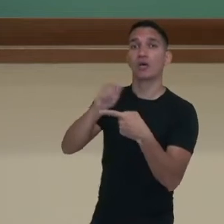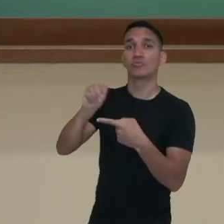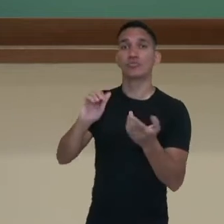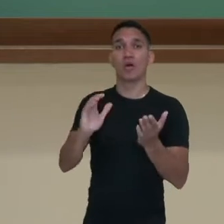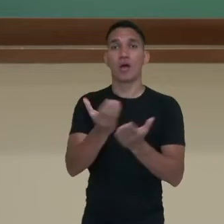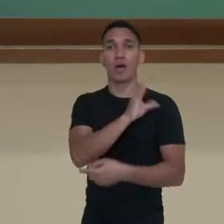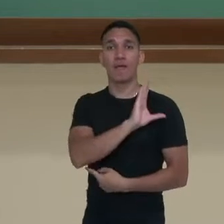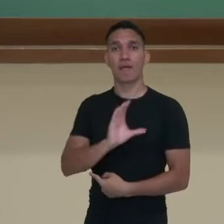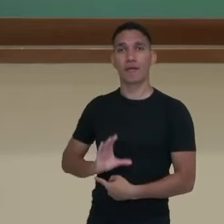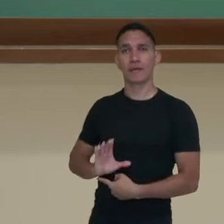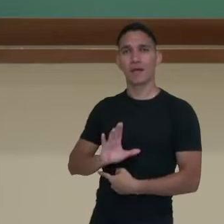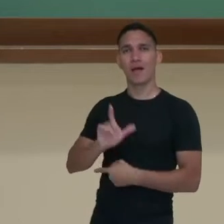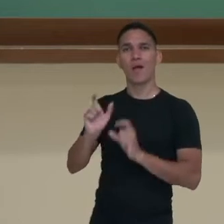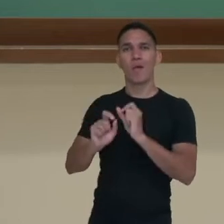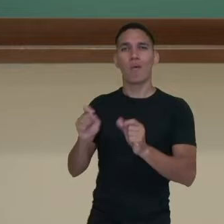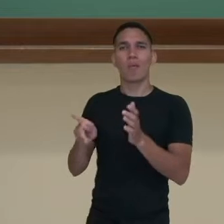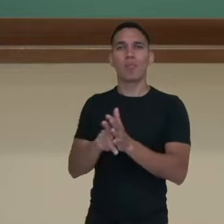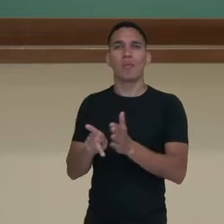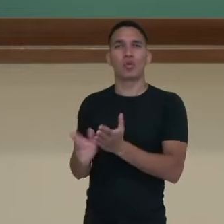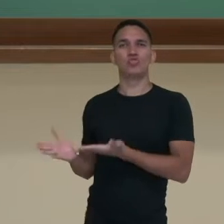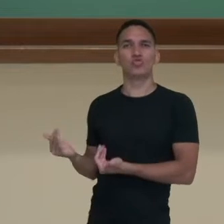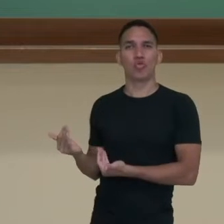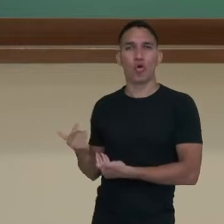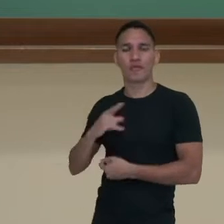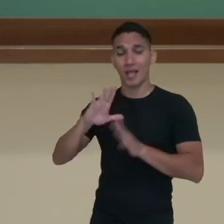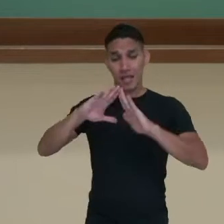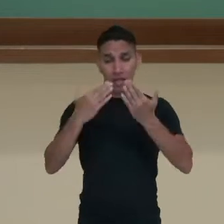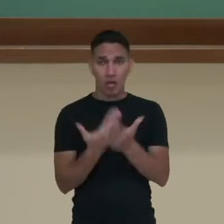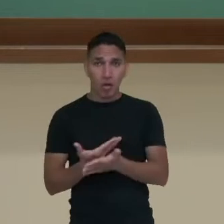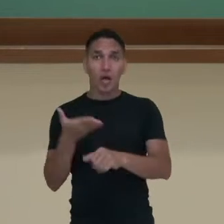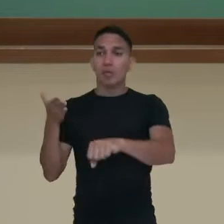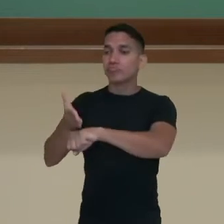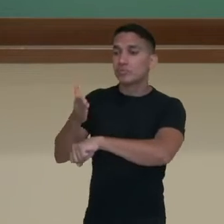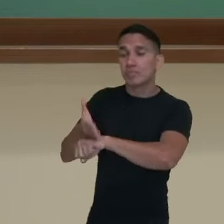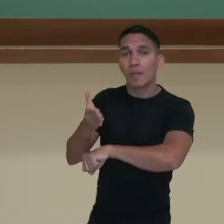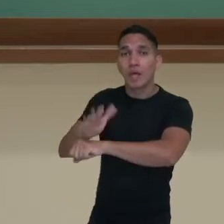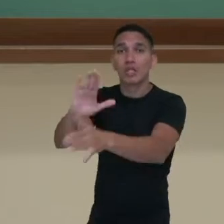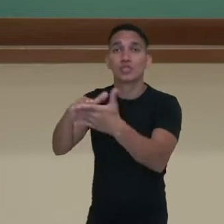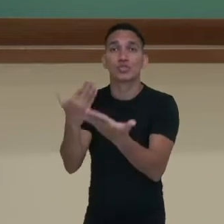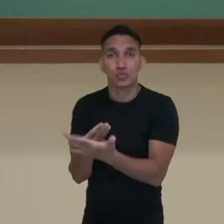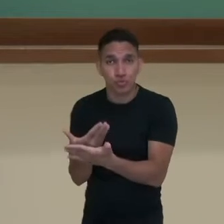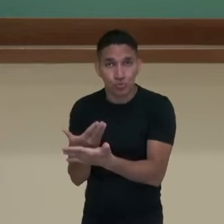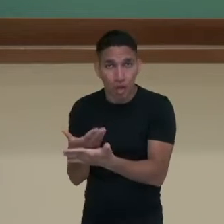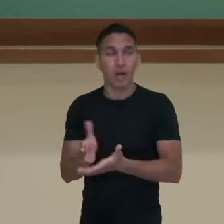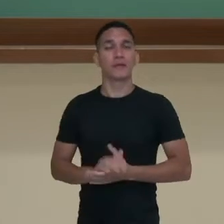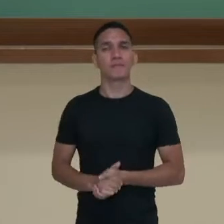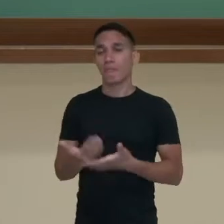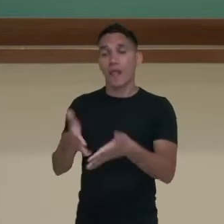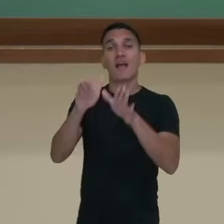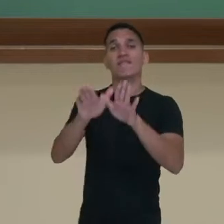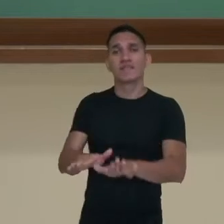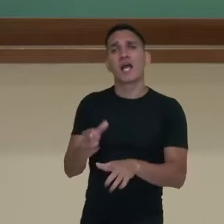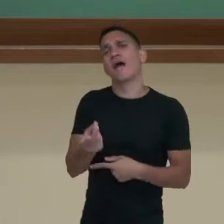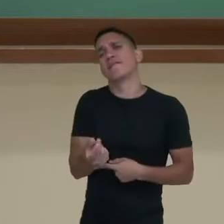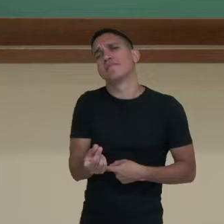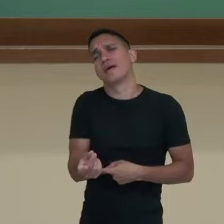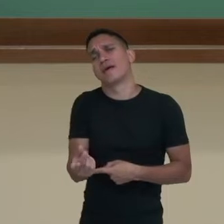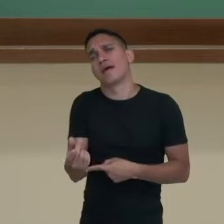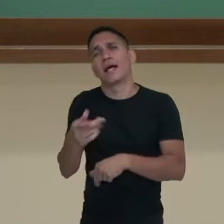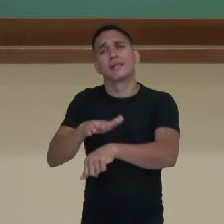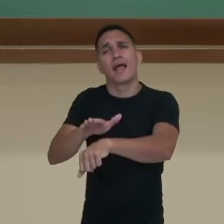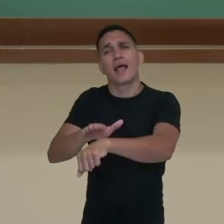né? Que eram aquelas escolas onde jovens cristãos iam para estudar. E eles ficavam muito tempo